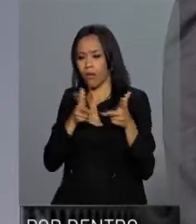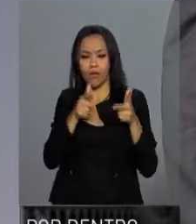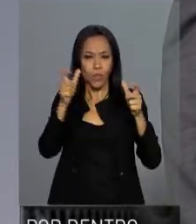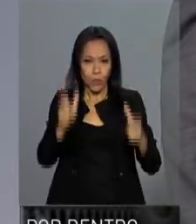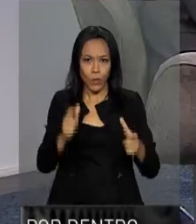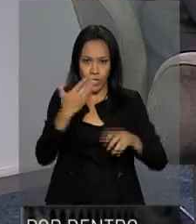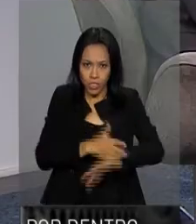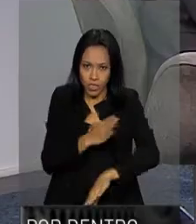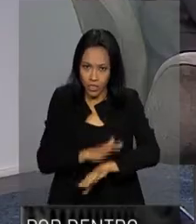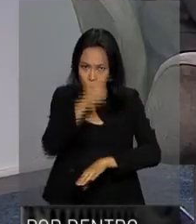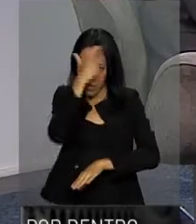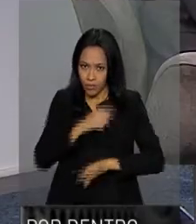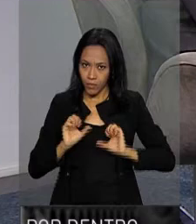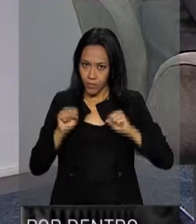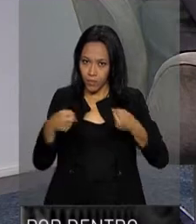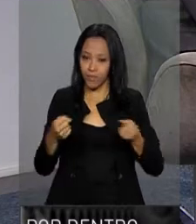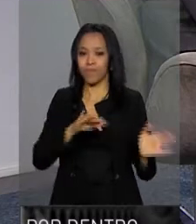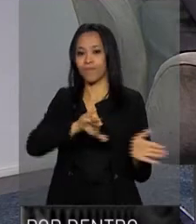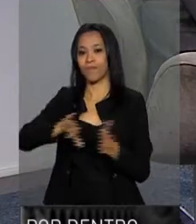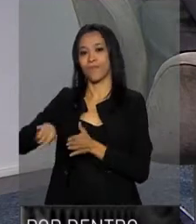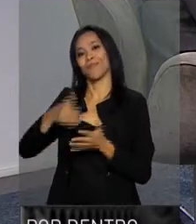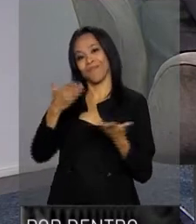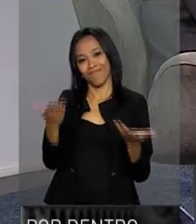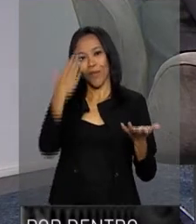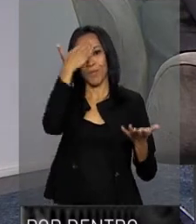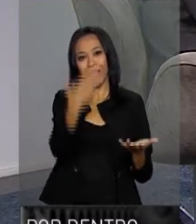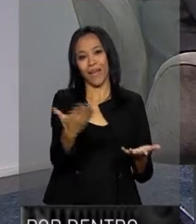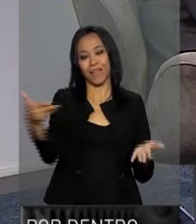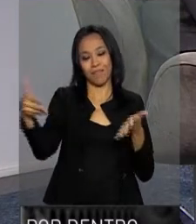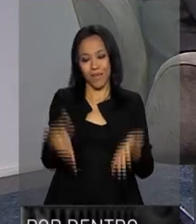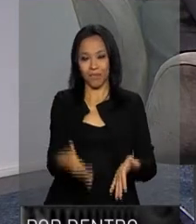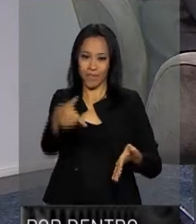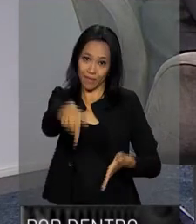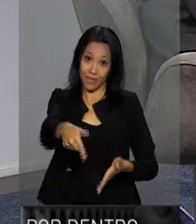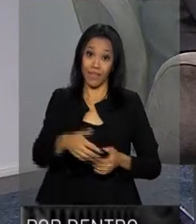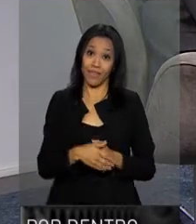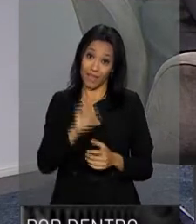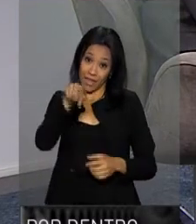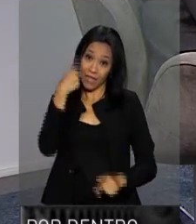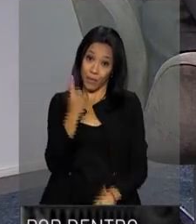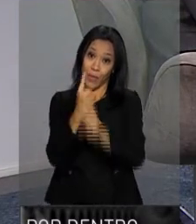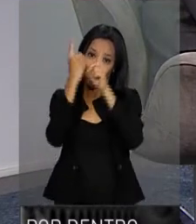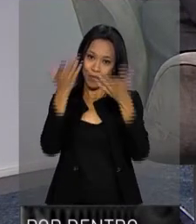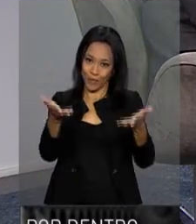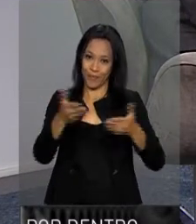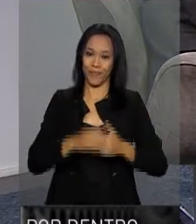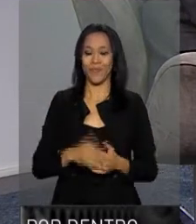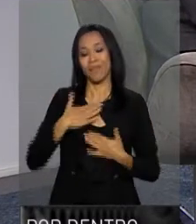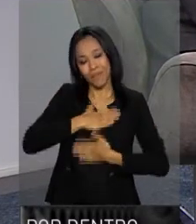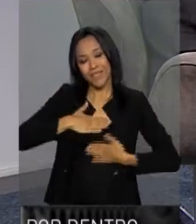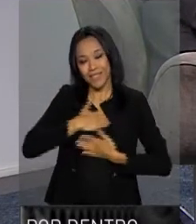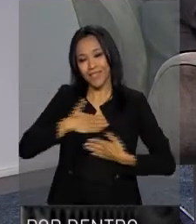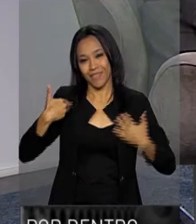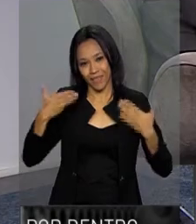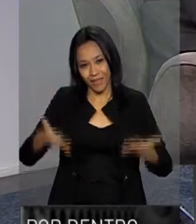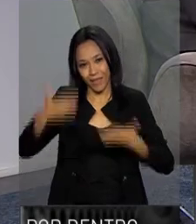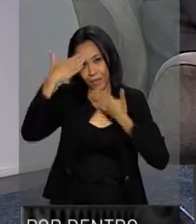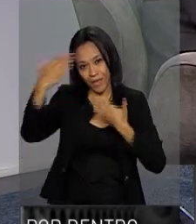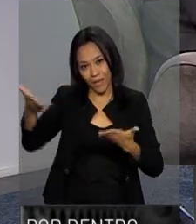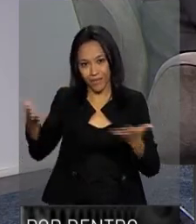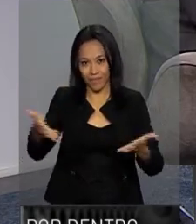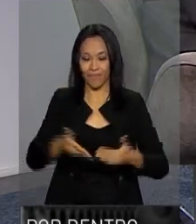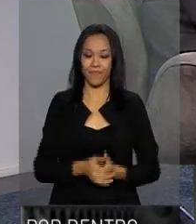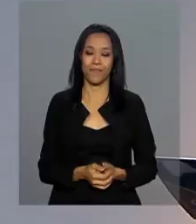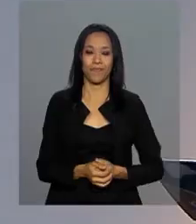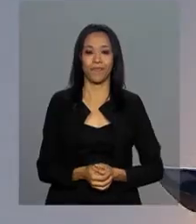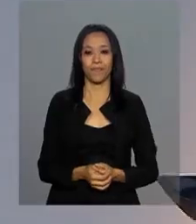tá certo ministro muito obrigada pela sua participação aquilo por dentro do governo e até uma próxima oportunidade para mim foi um grande prazer obrigado que está com você